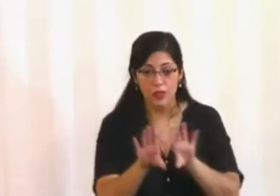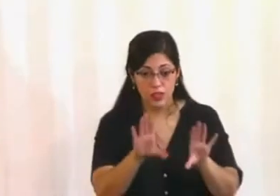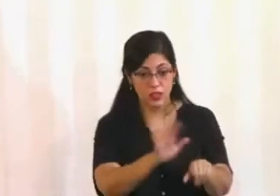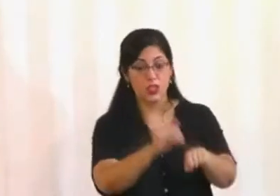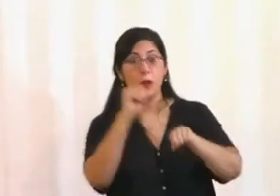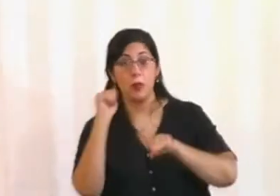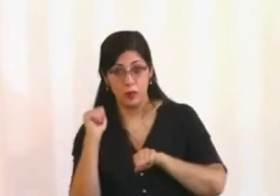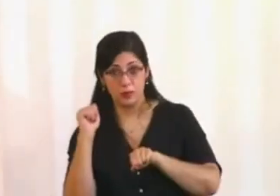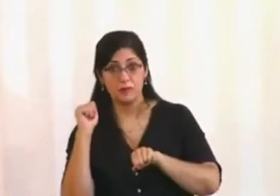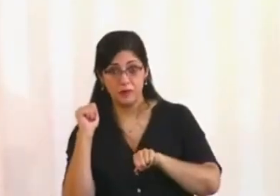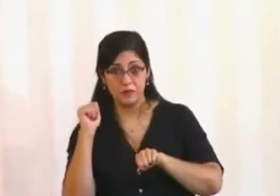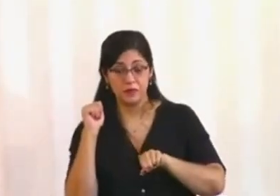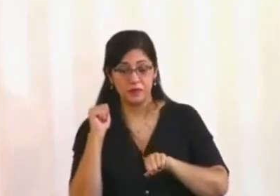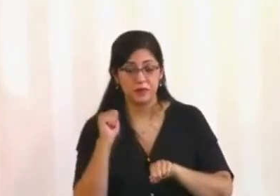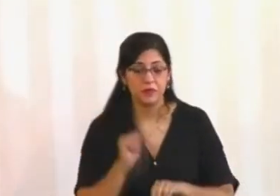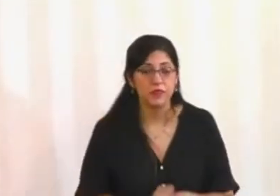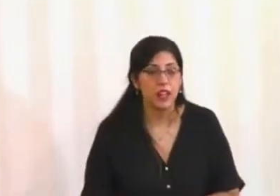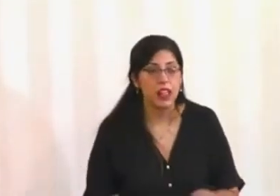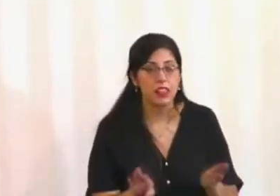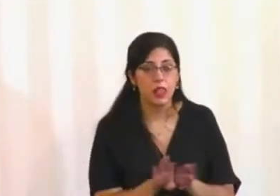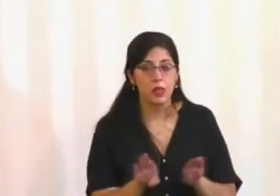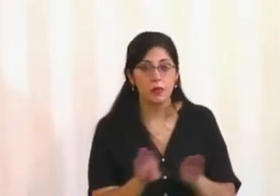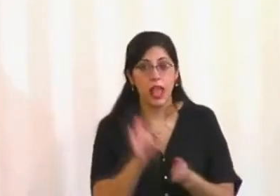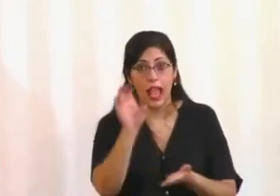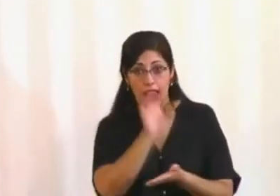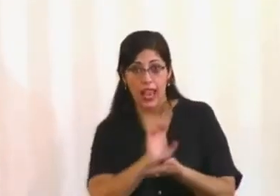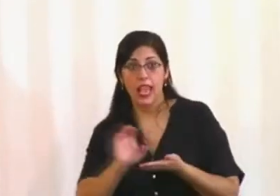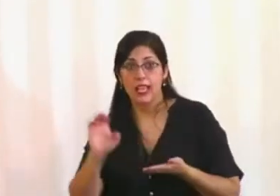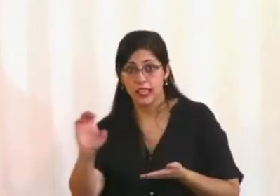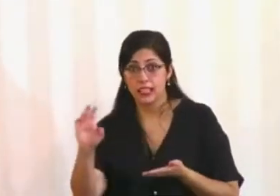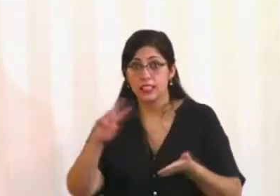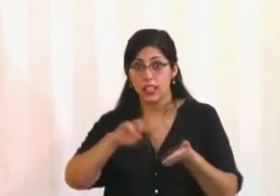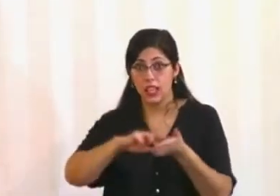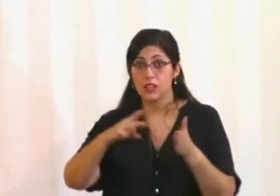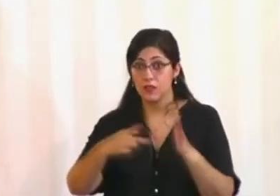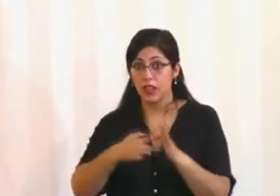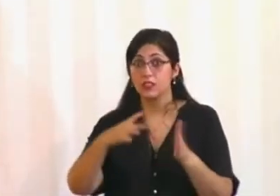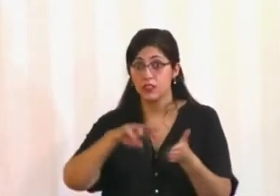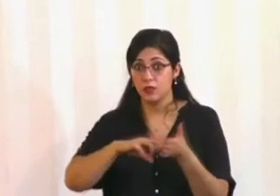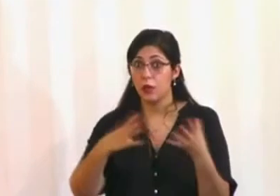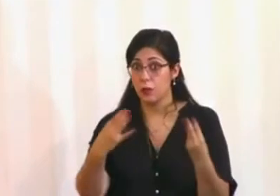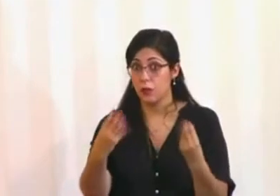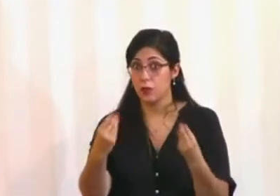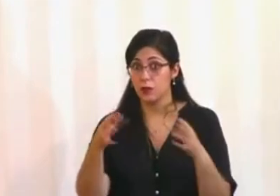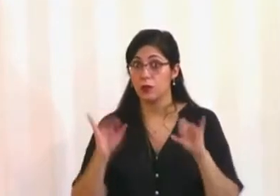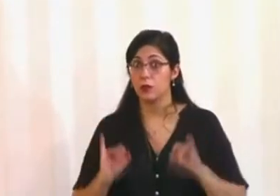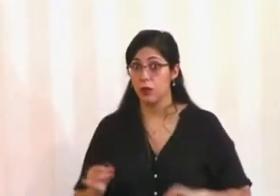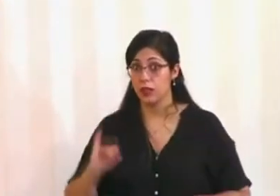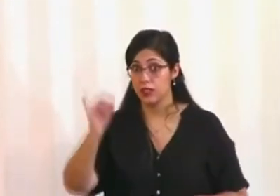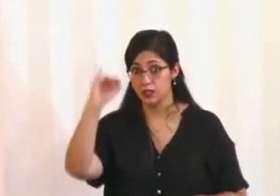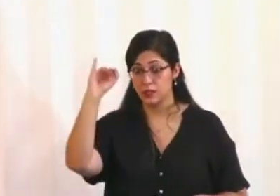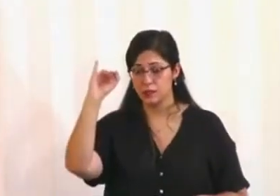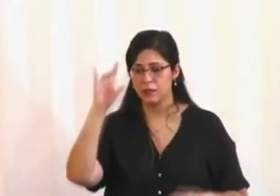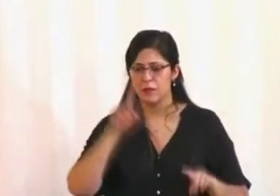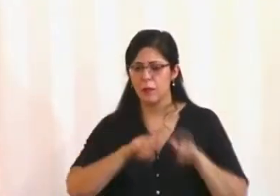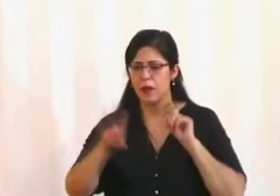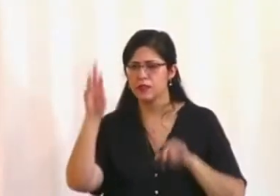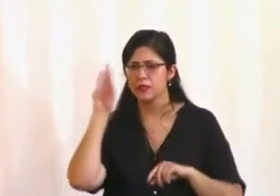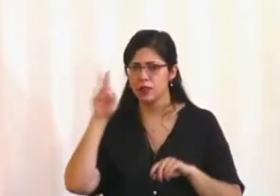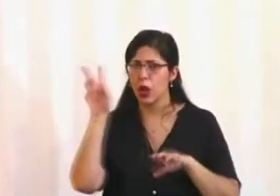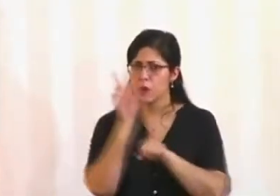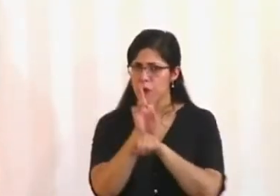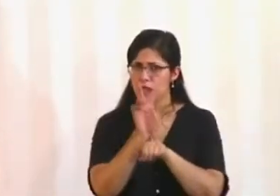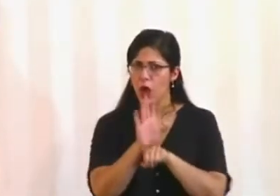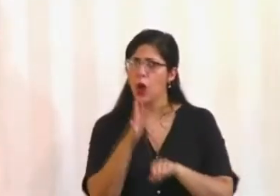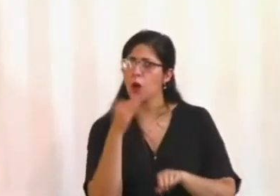chamou Moisés. Deus está levando Elias para um lugar muito significativo para ele. Mas Deus cuidou dele. Deus